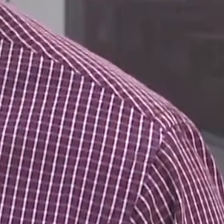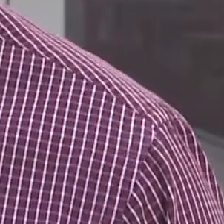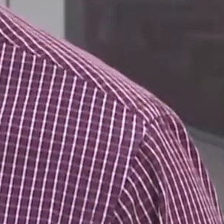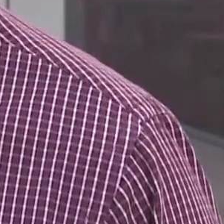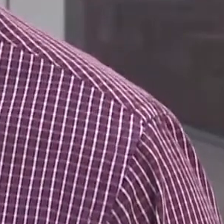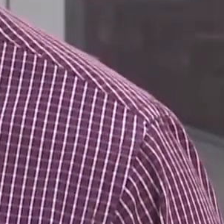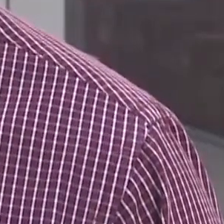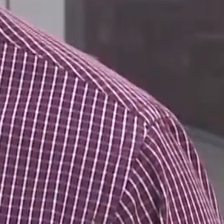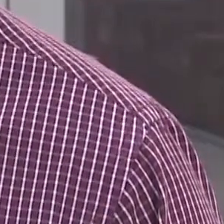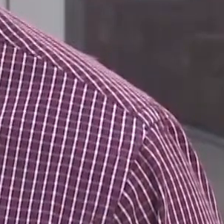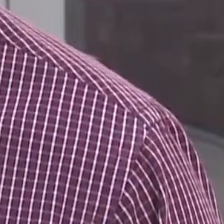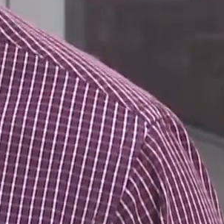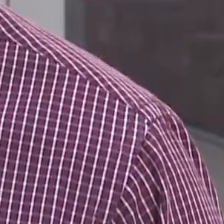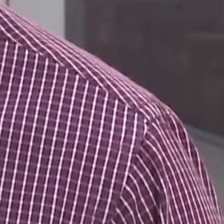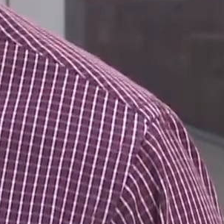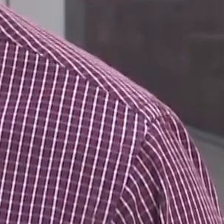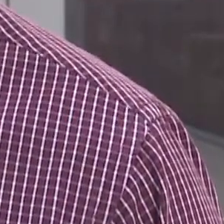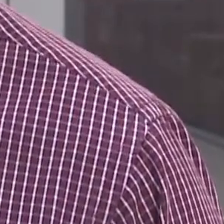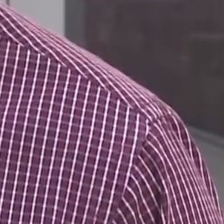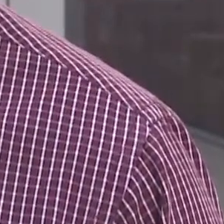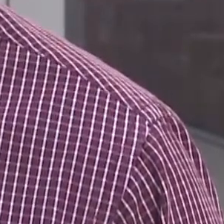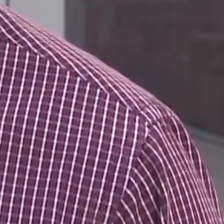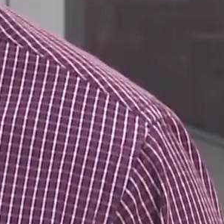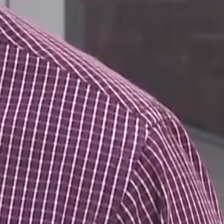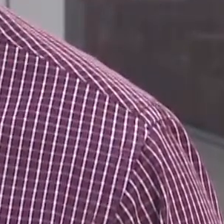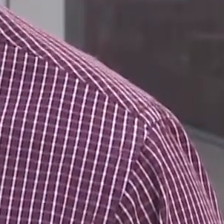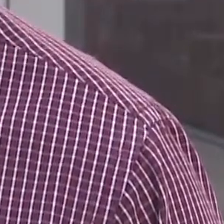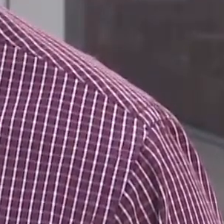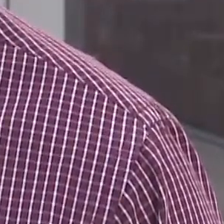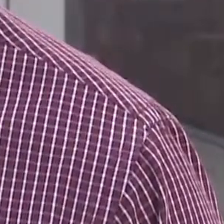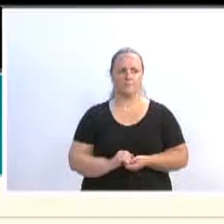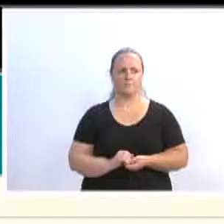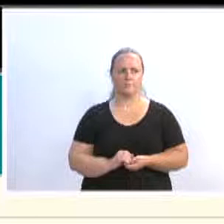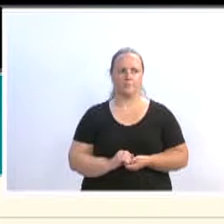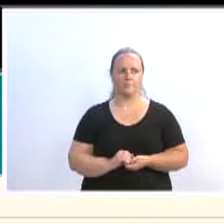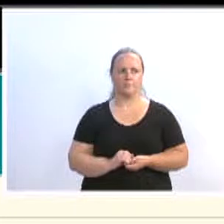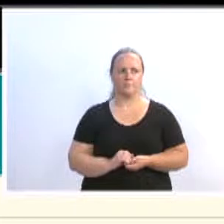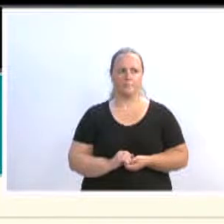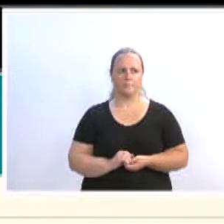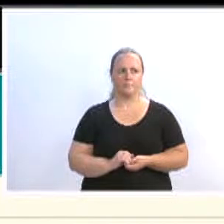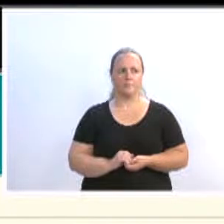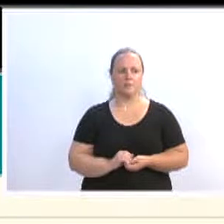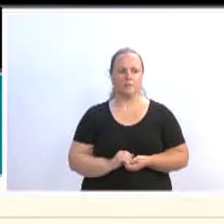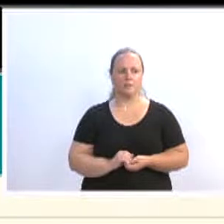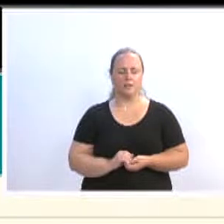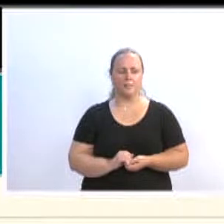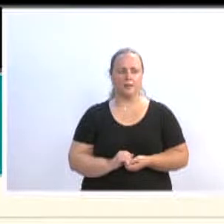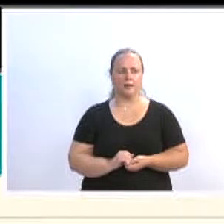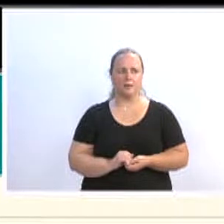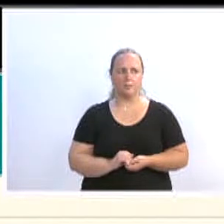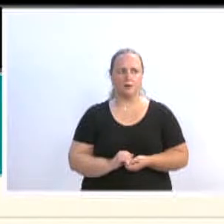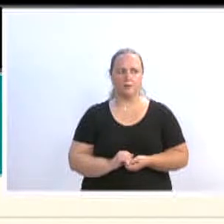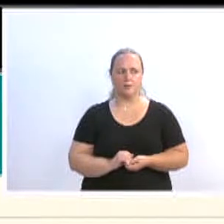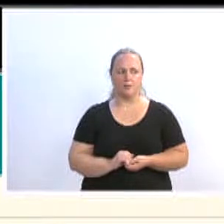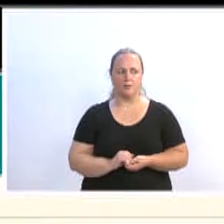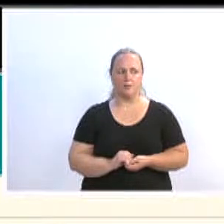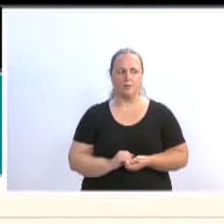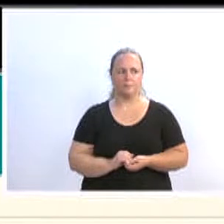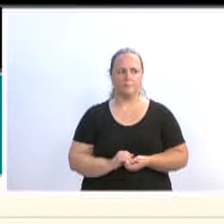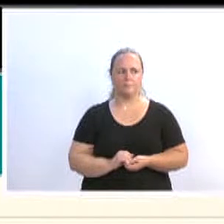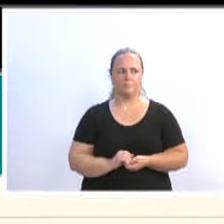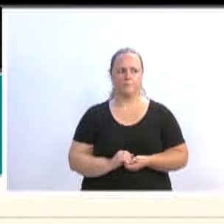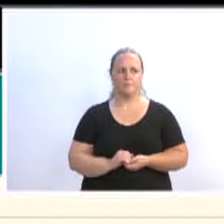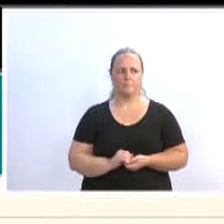ele está acontecendo agora mais uma vez e, de fato, ele marca gerações de Blumenau. A Câmara aprovou, na sessão ordinária desta terça-feira,